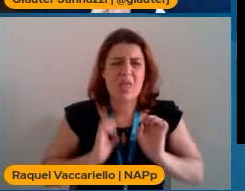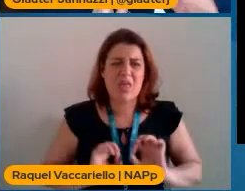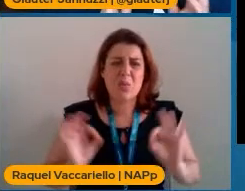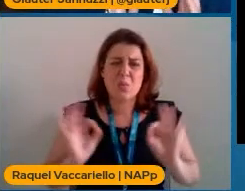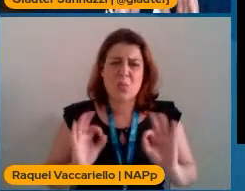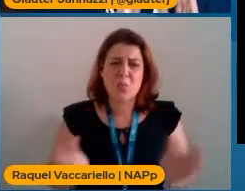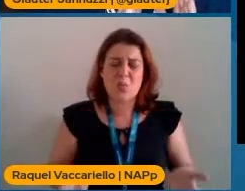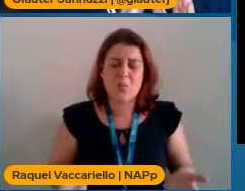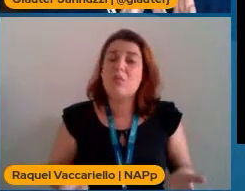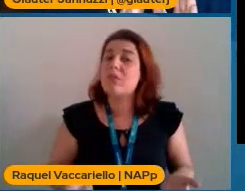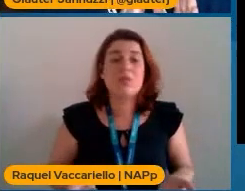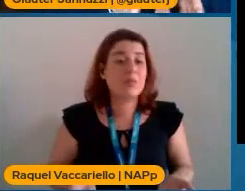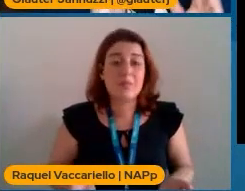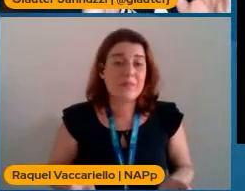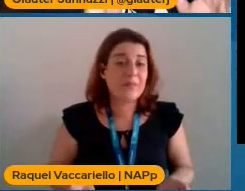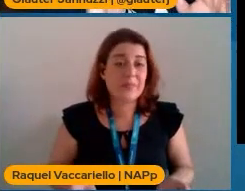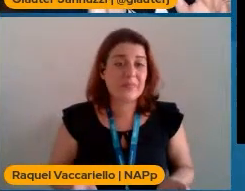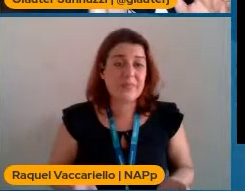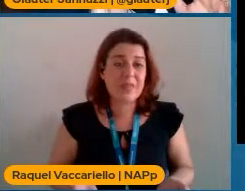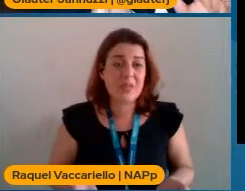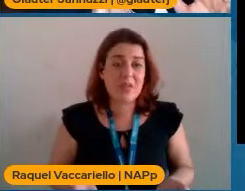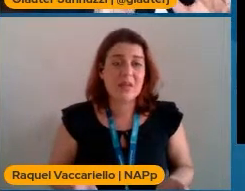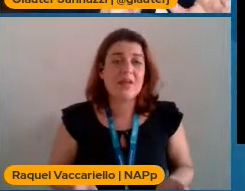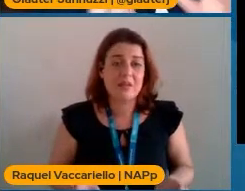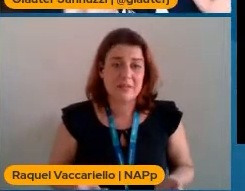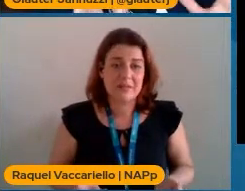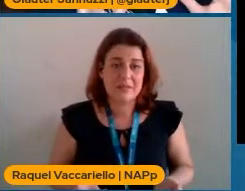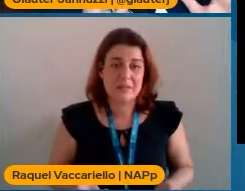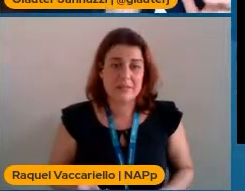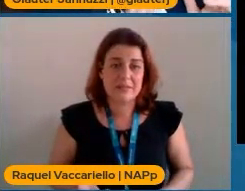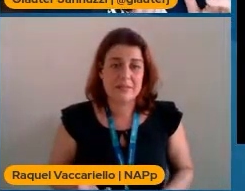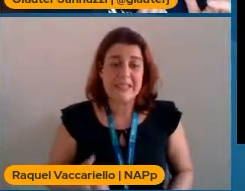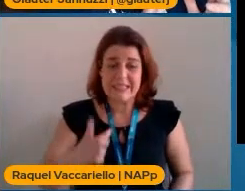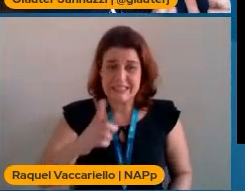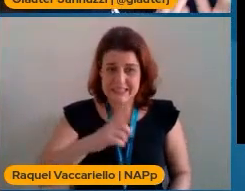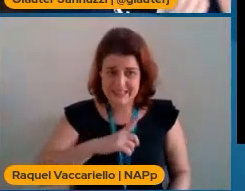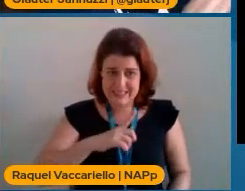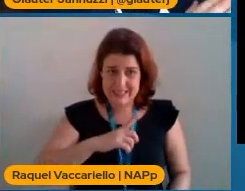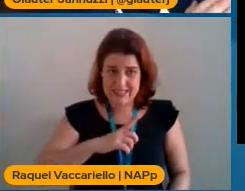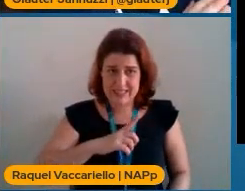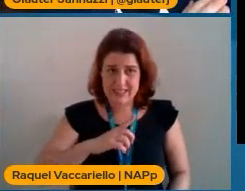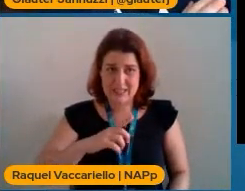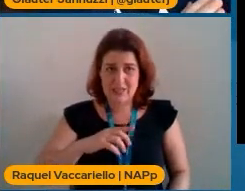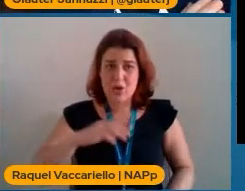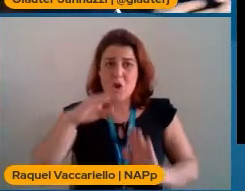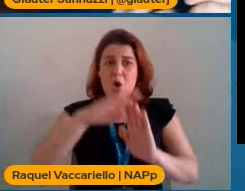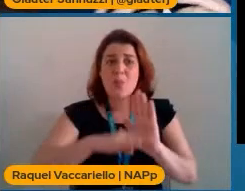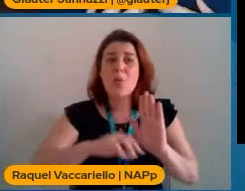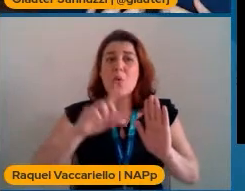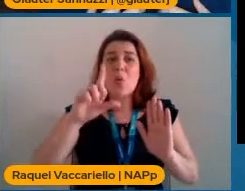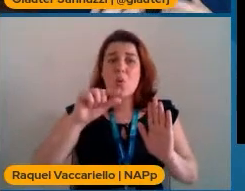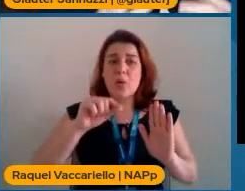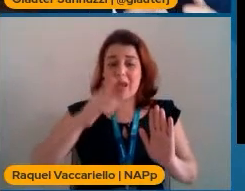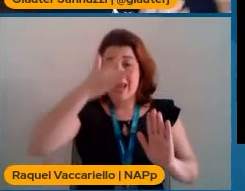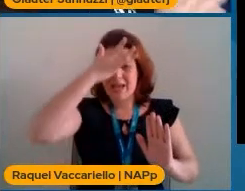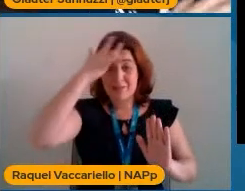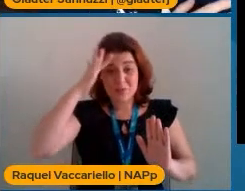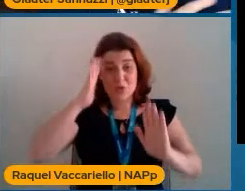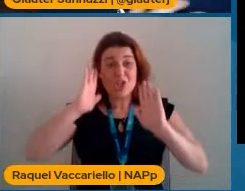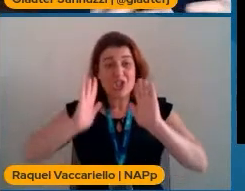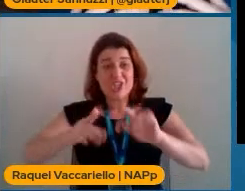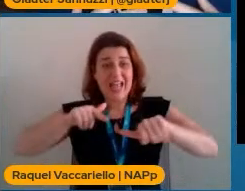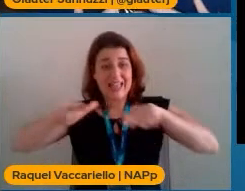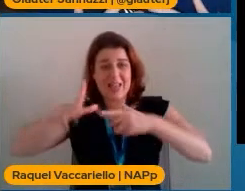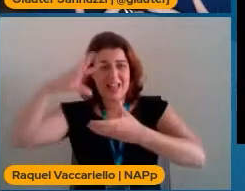isso. É porque tem um programa de você recomendar pessoas oficialmente. Então, quem é funcionário pode